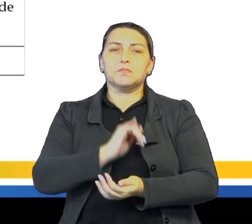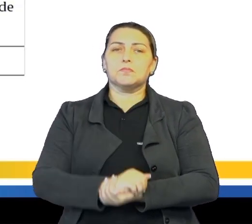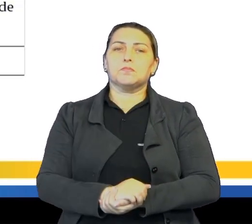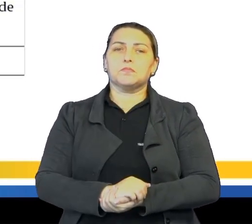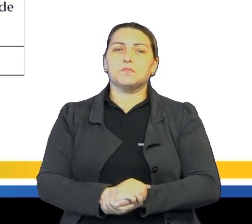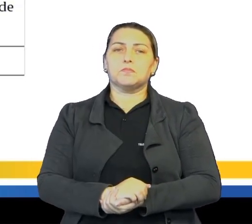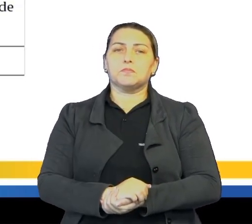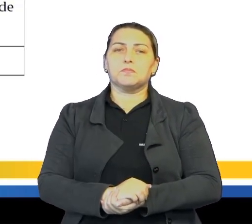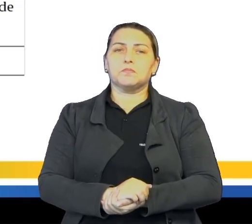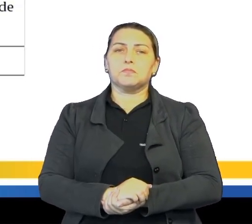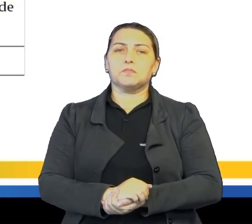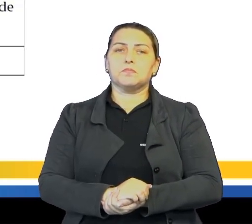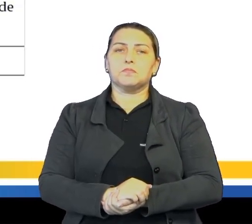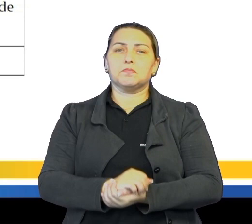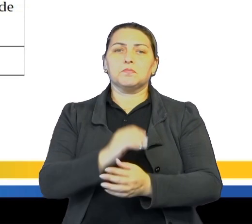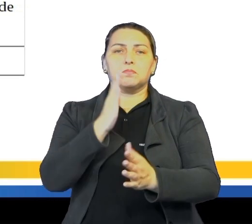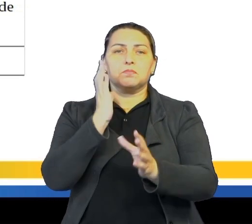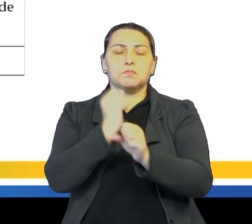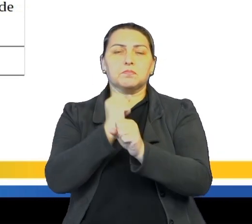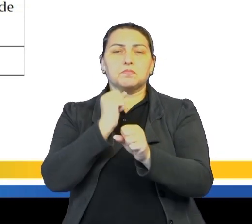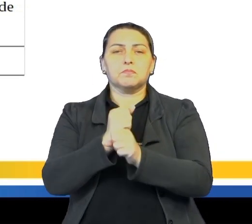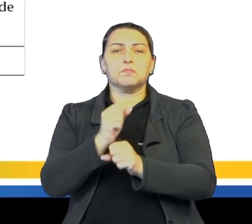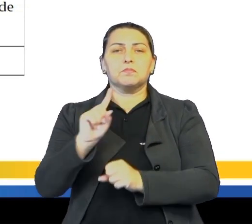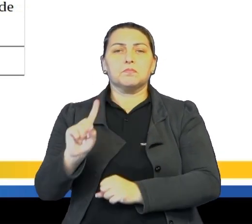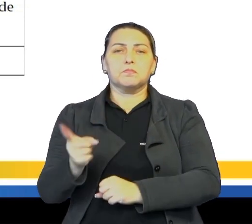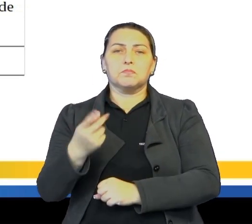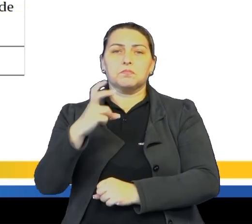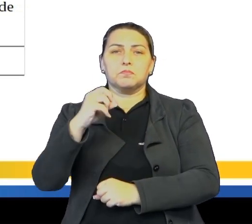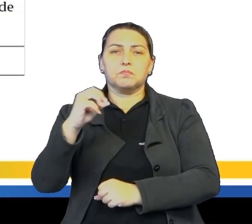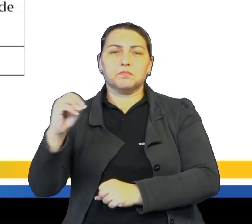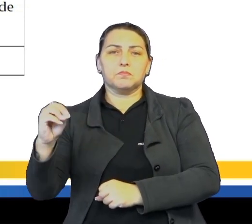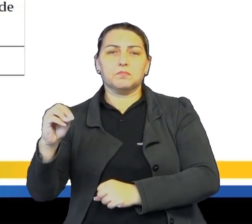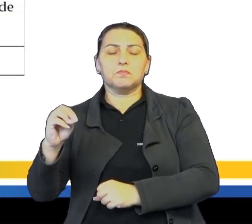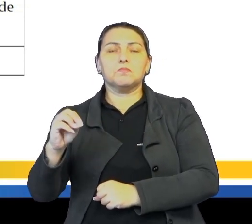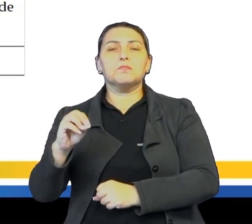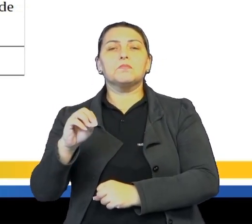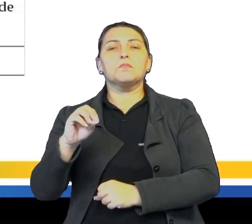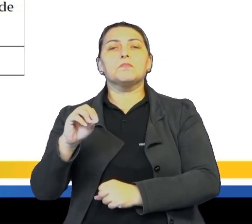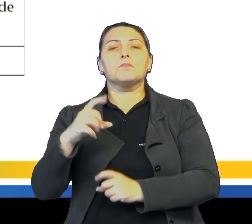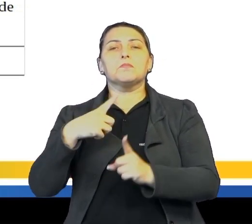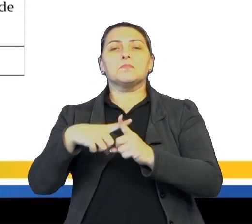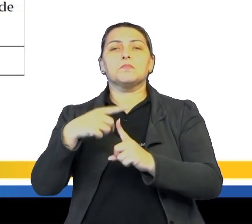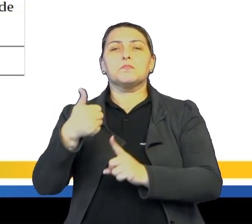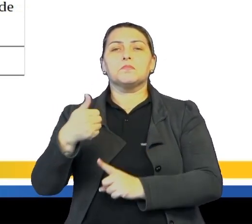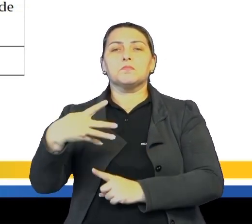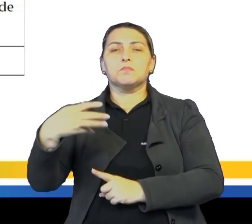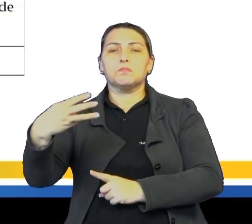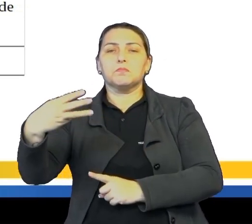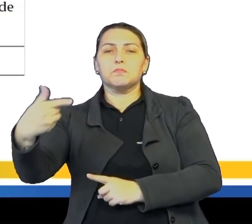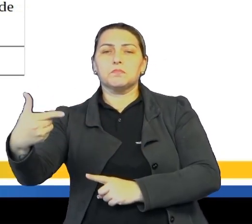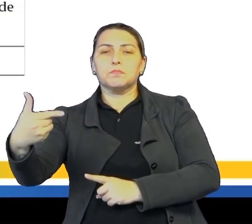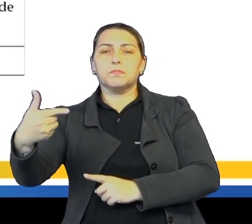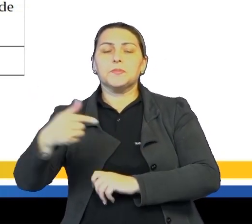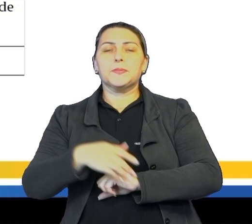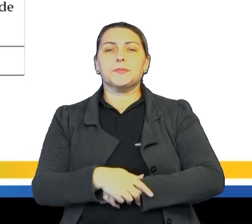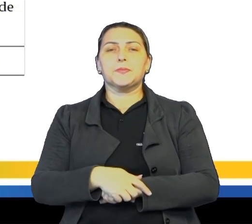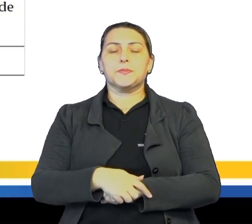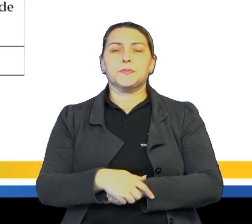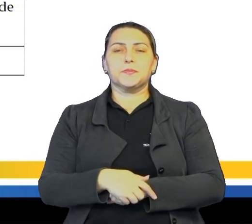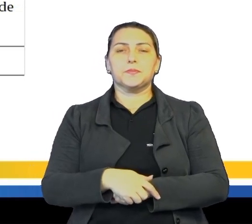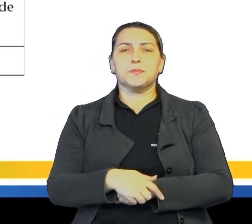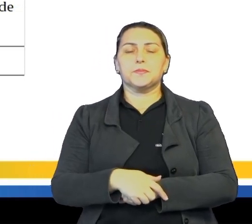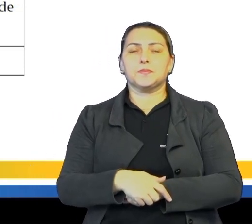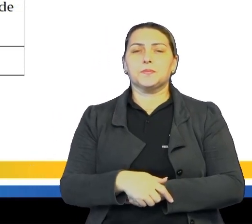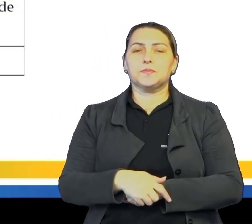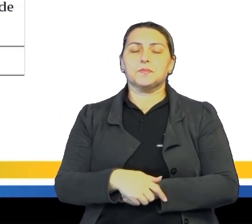exemplo determine a soma entre 1500 e 1432